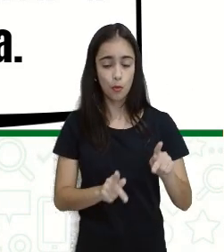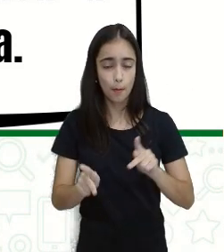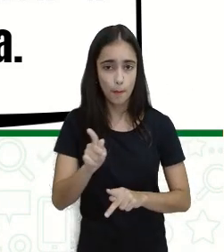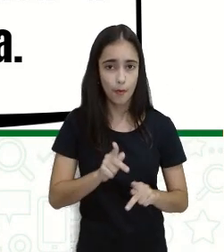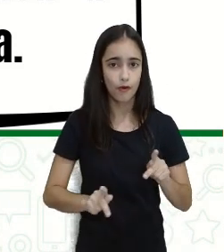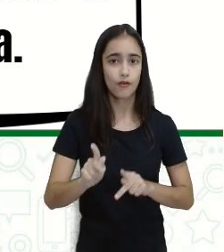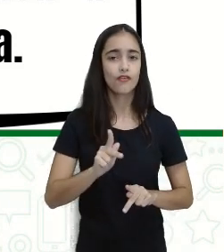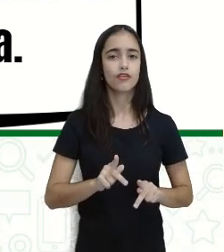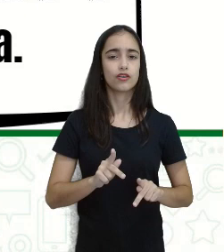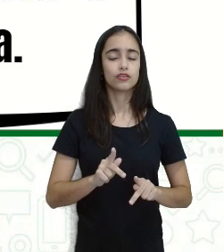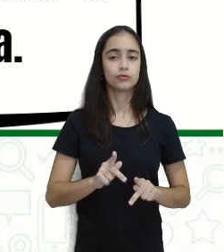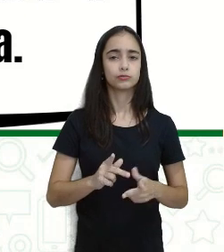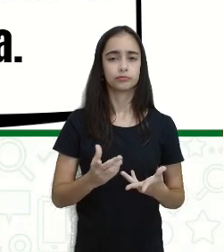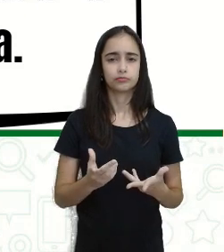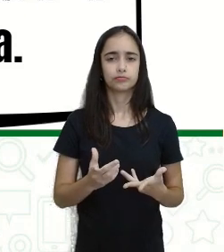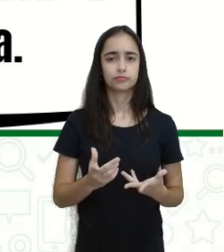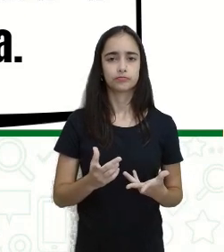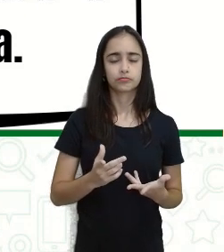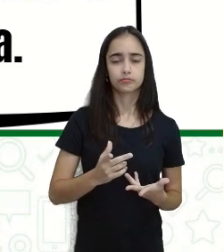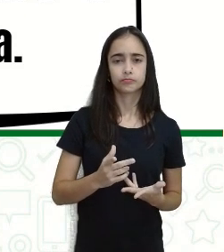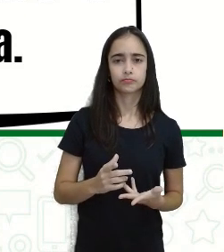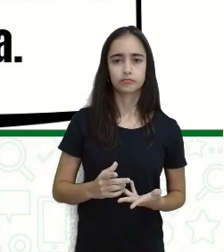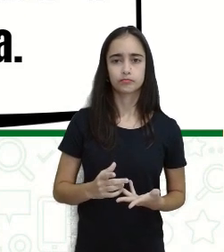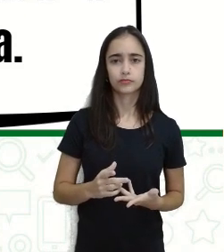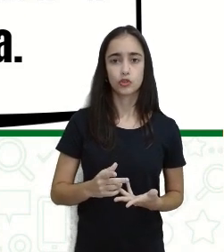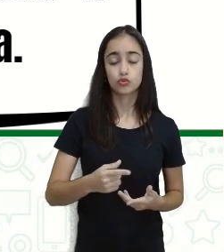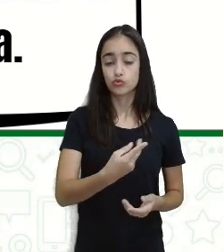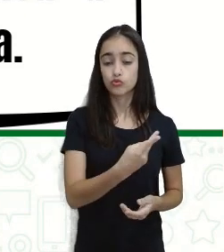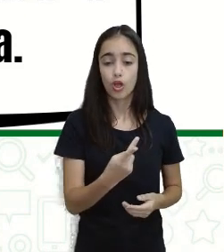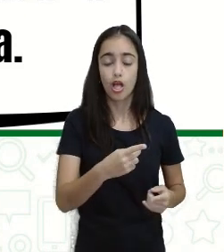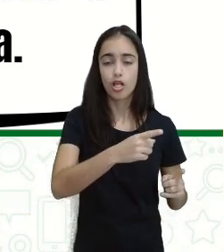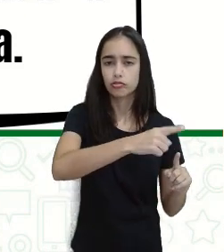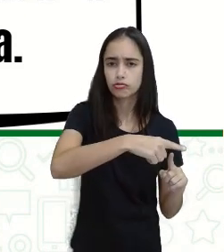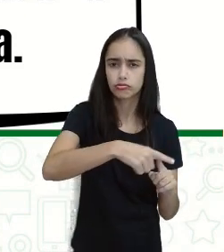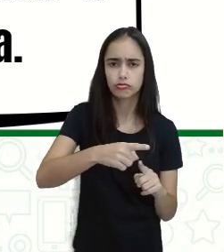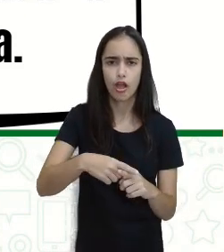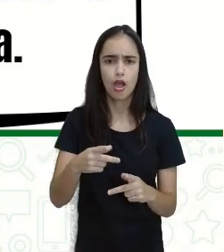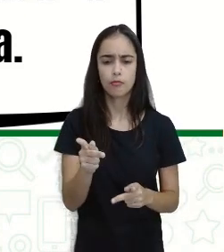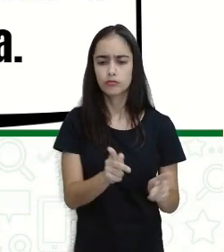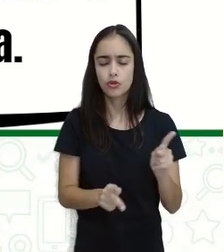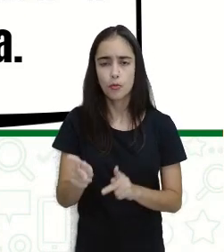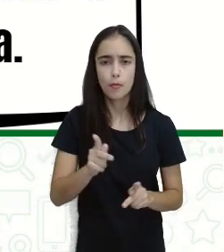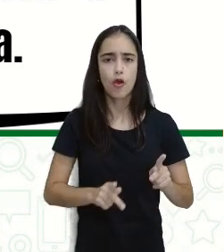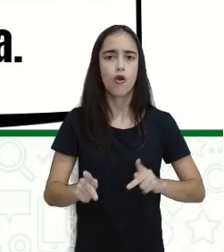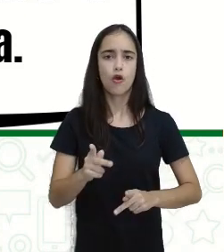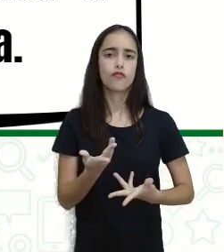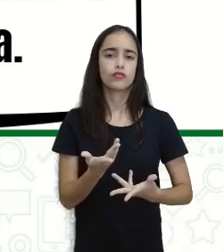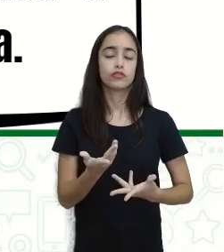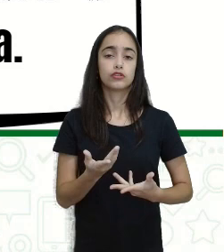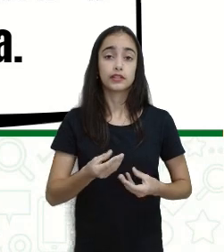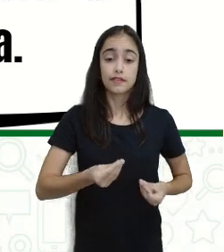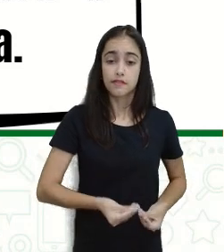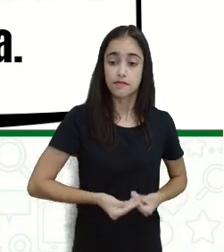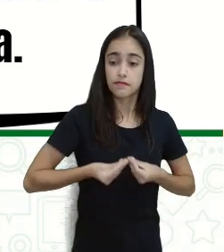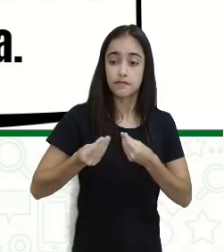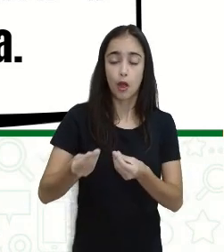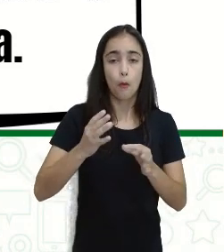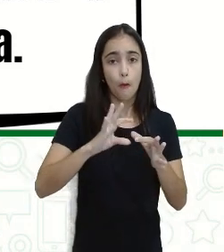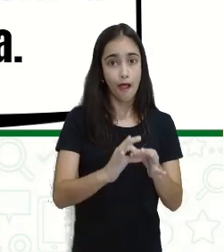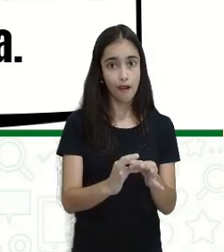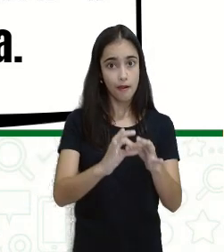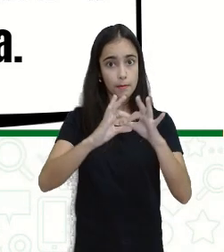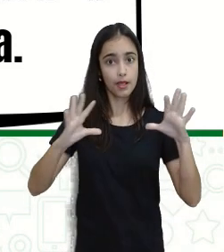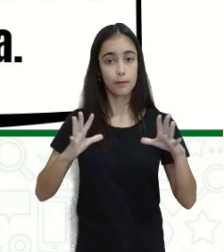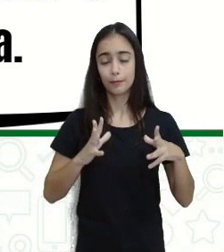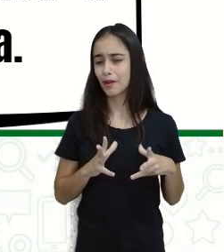os colonos ali portugueses, né, os donos de engenho, foi oferecida a liberdade para todos